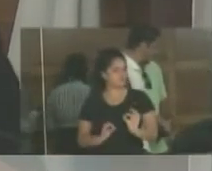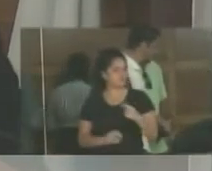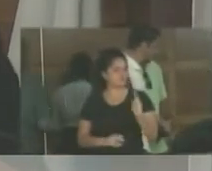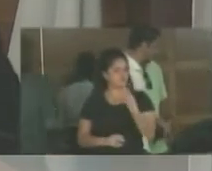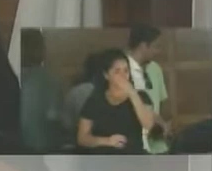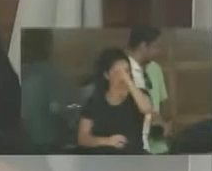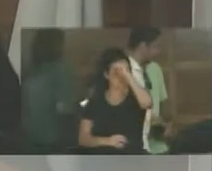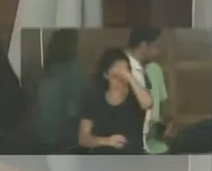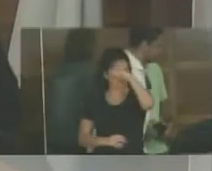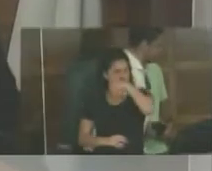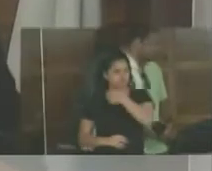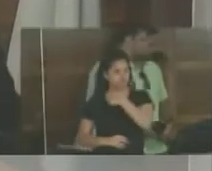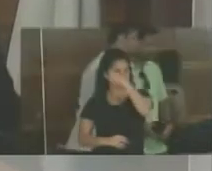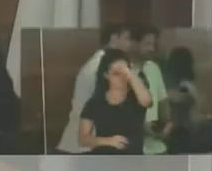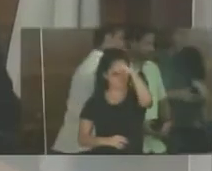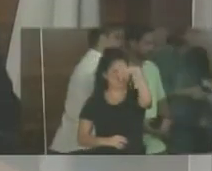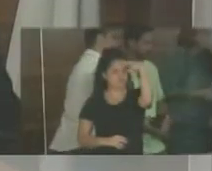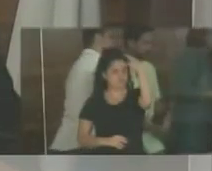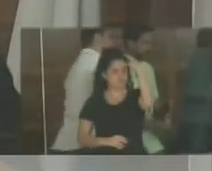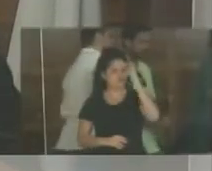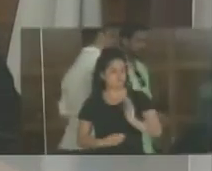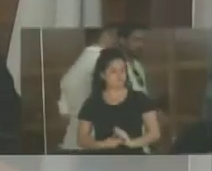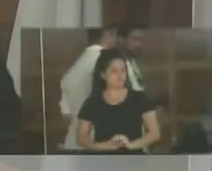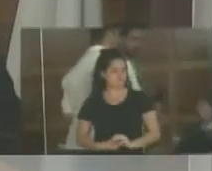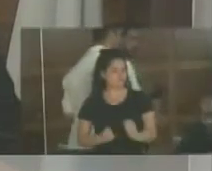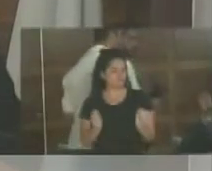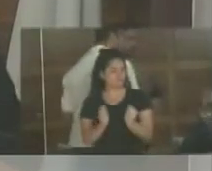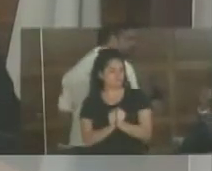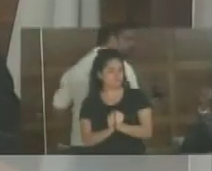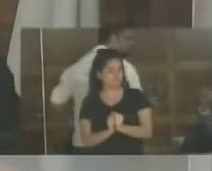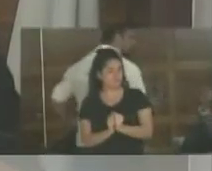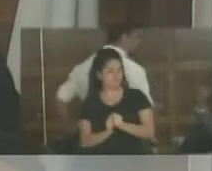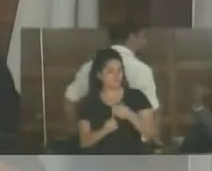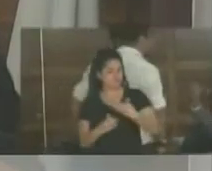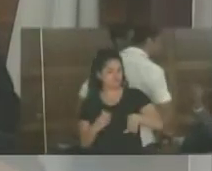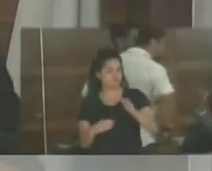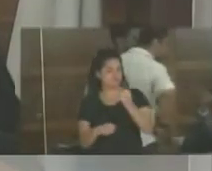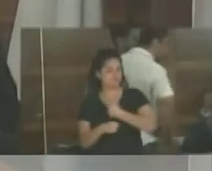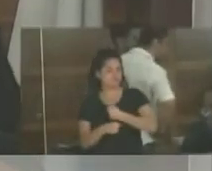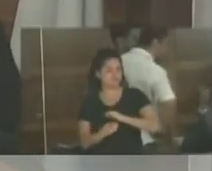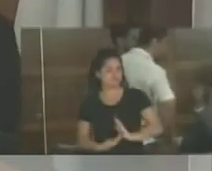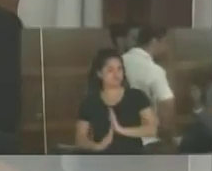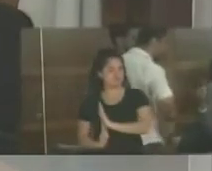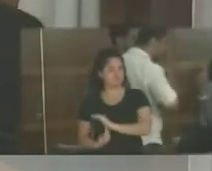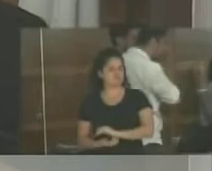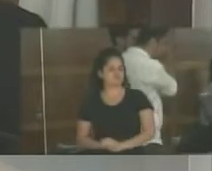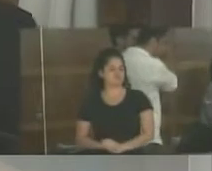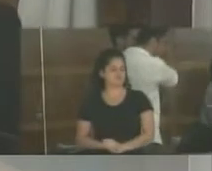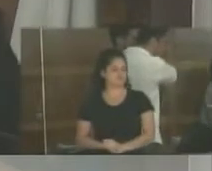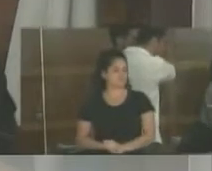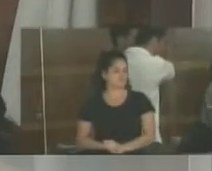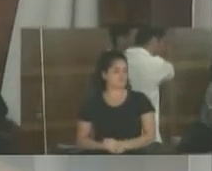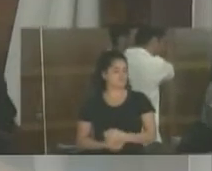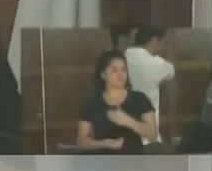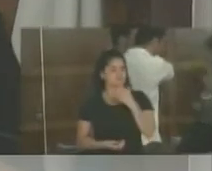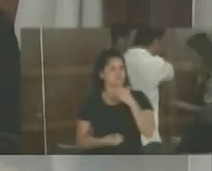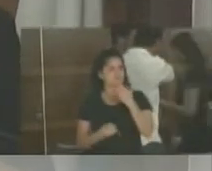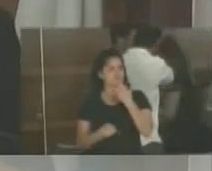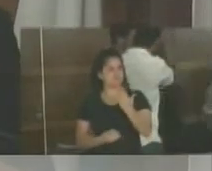executivo, junto aí com o serviço público, vai estar atendendo esse pedido de grande necessidade. Indico também aqui